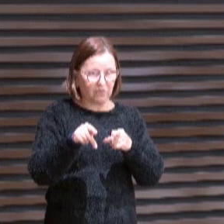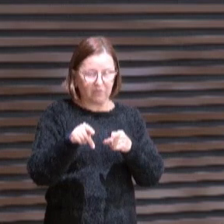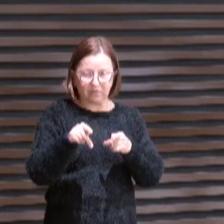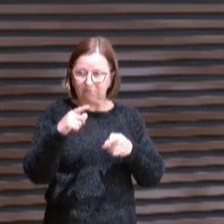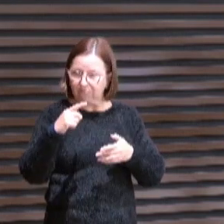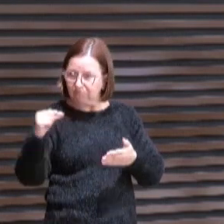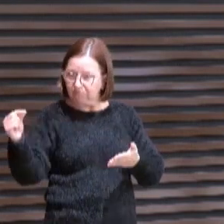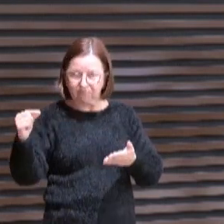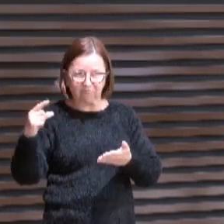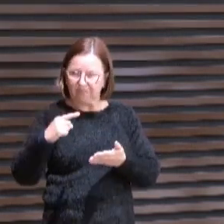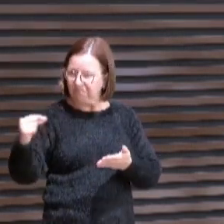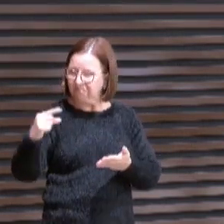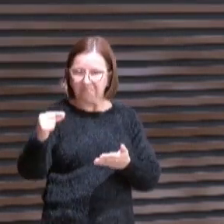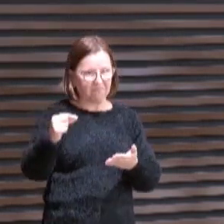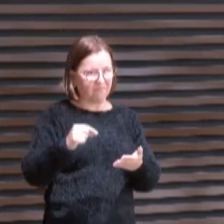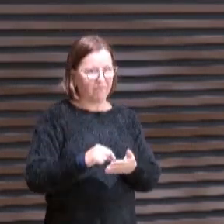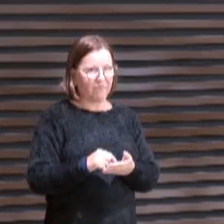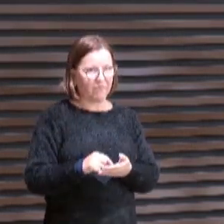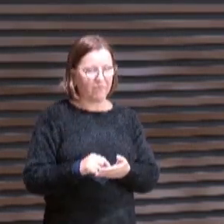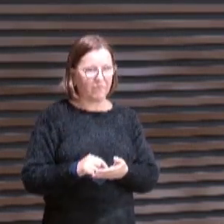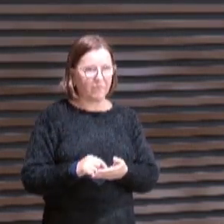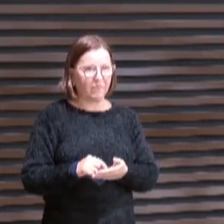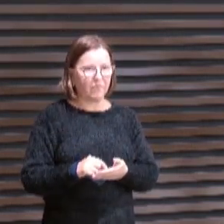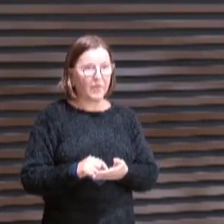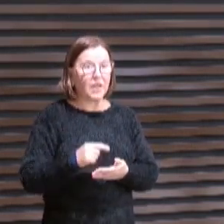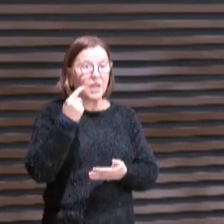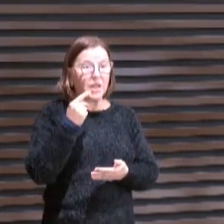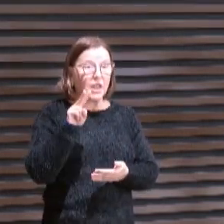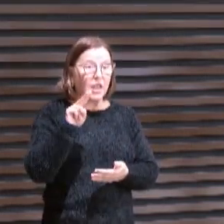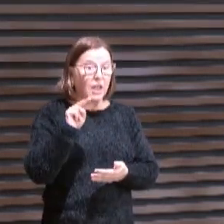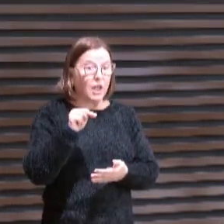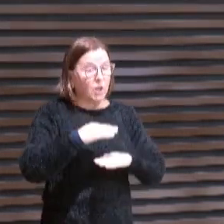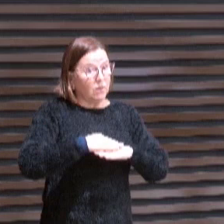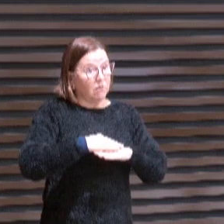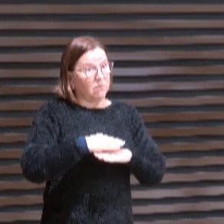Coliseu para nunca mais